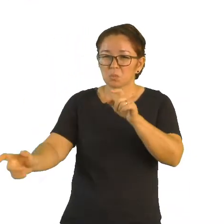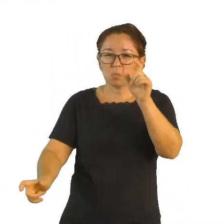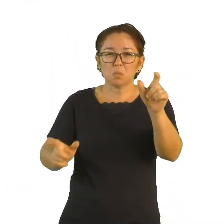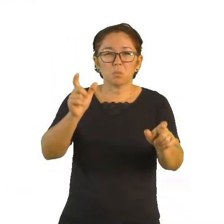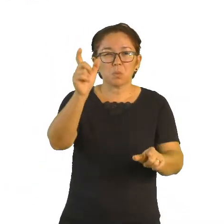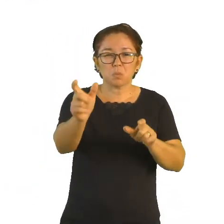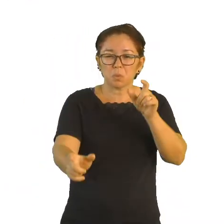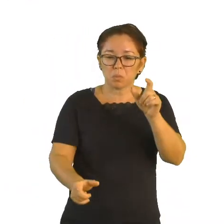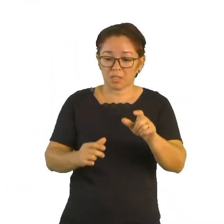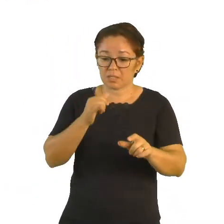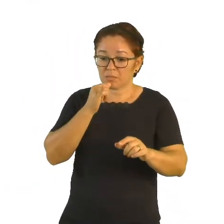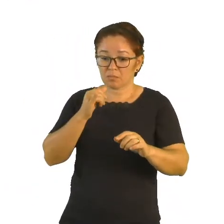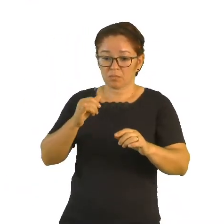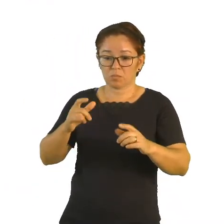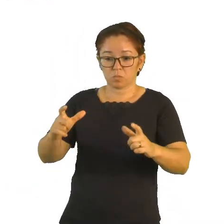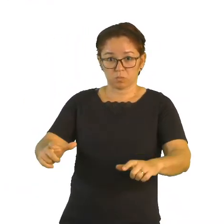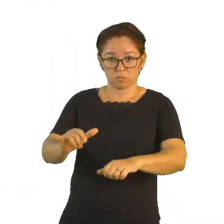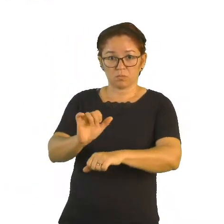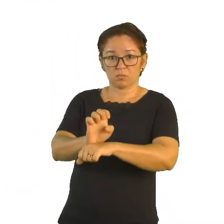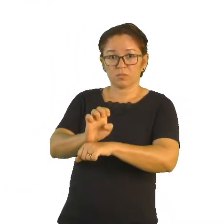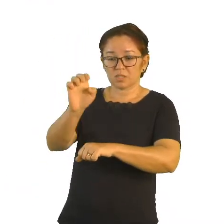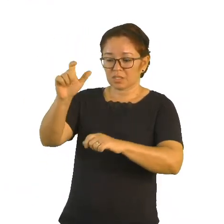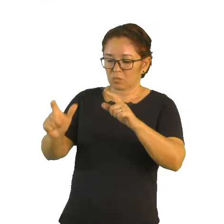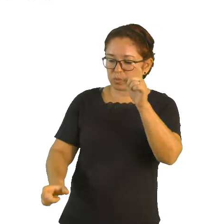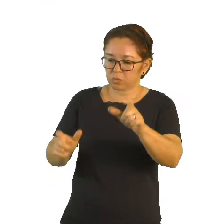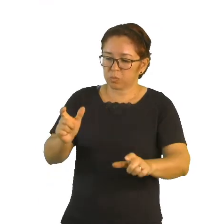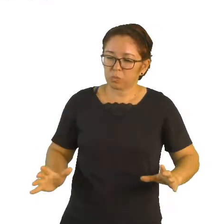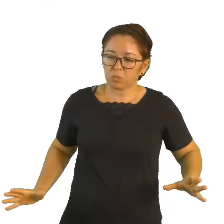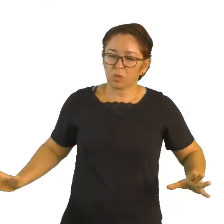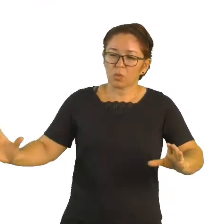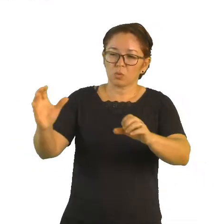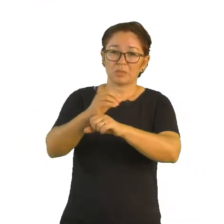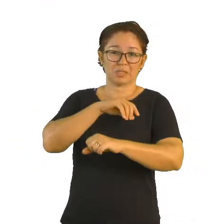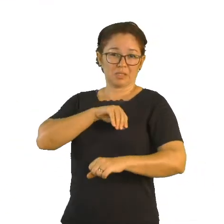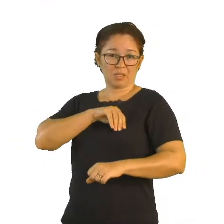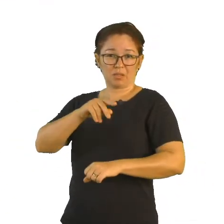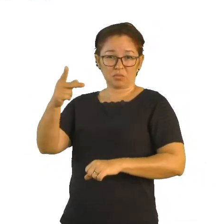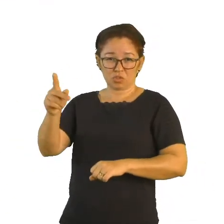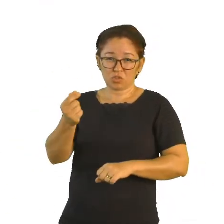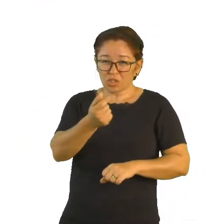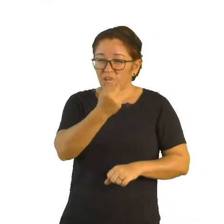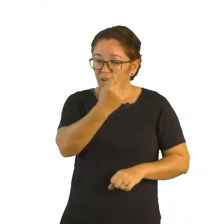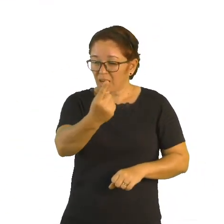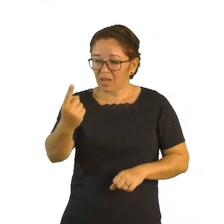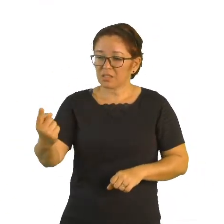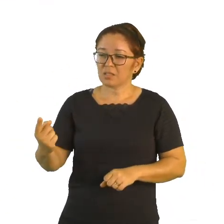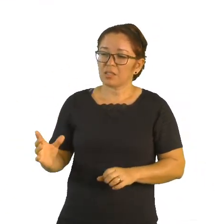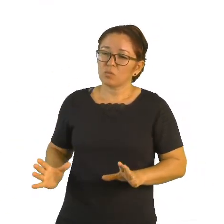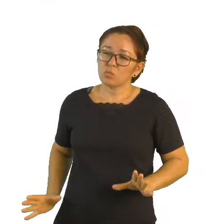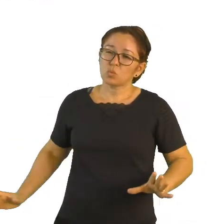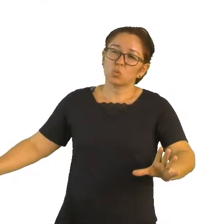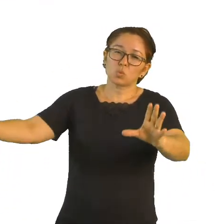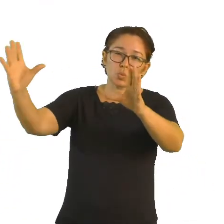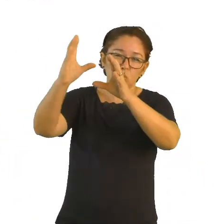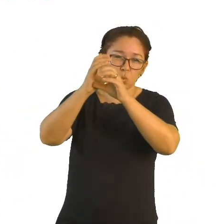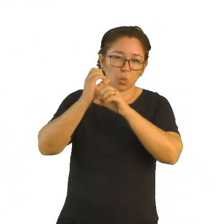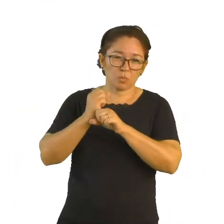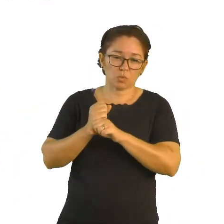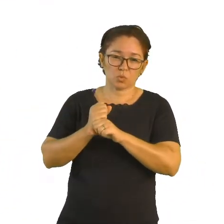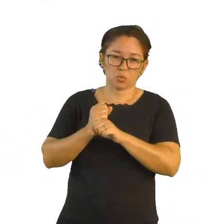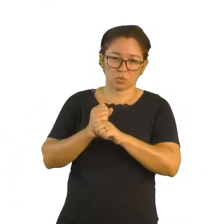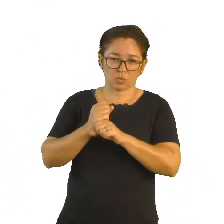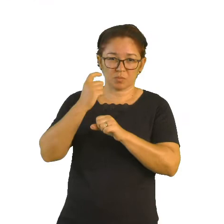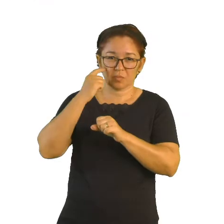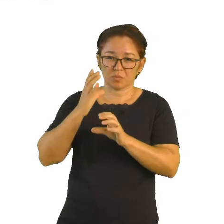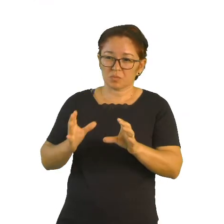de habitantes. Para calcular a renda familiar per capita, devemos somar os valores